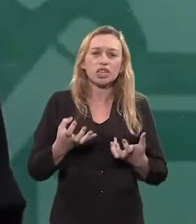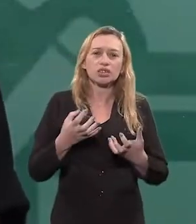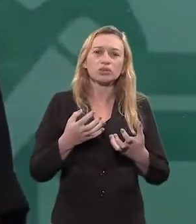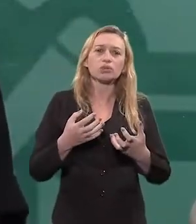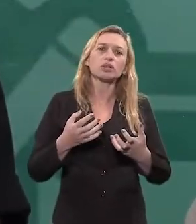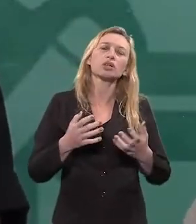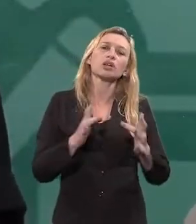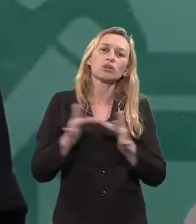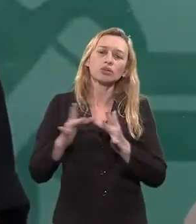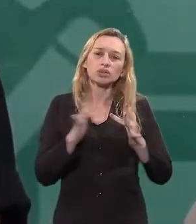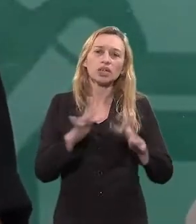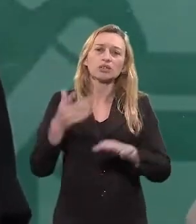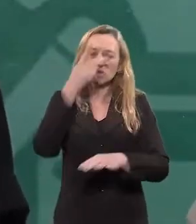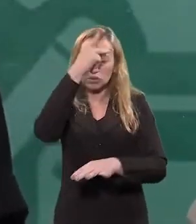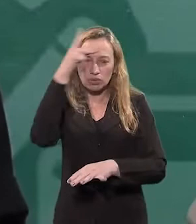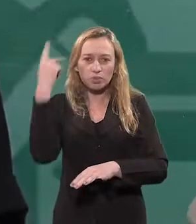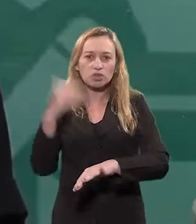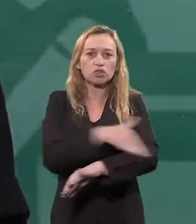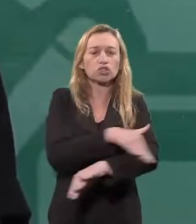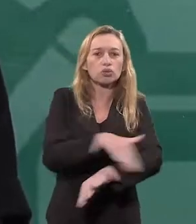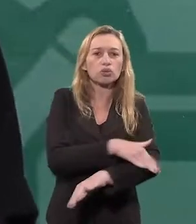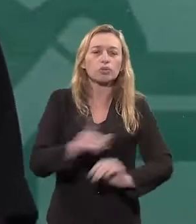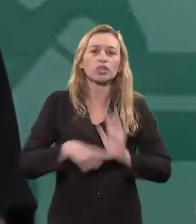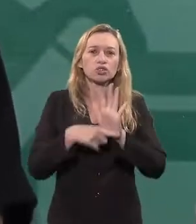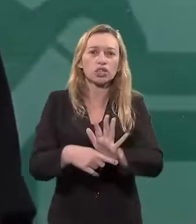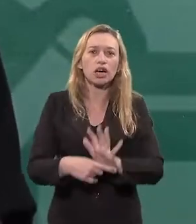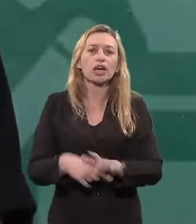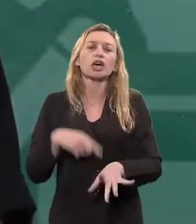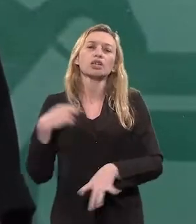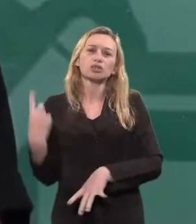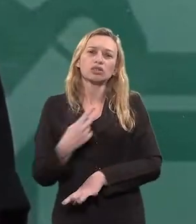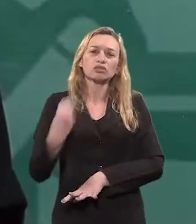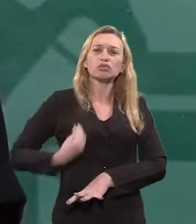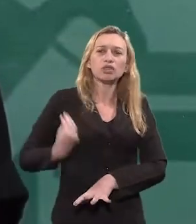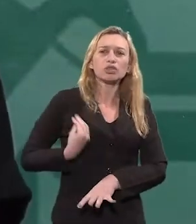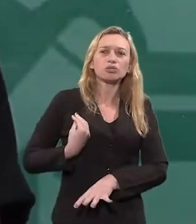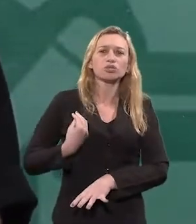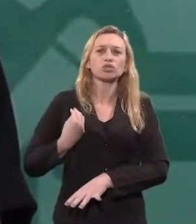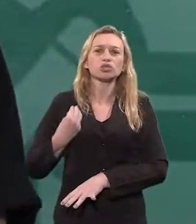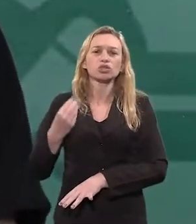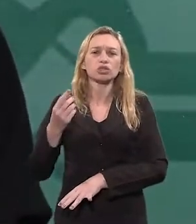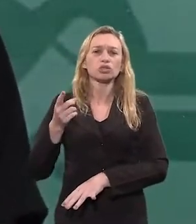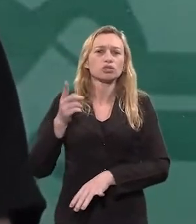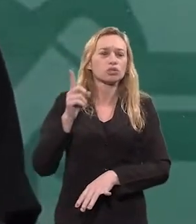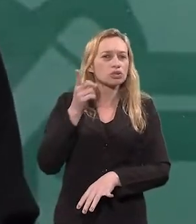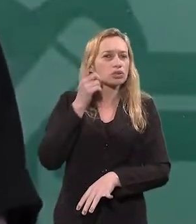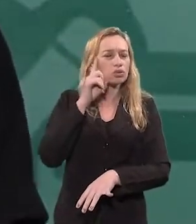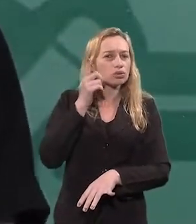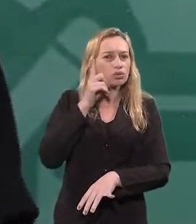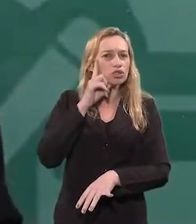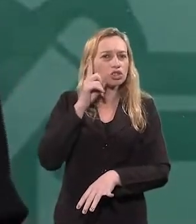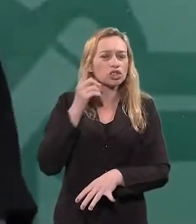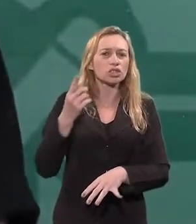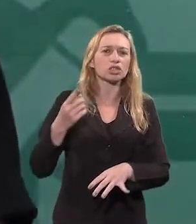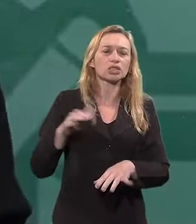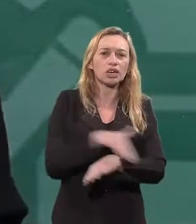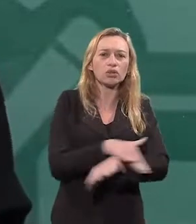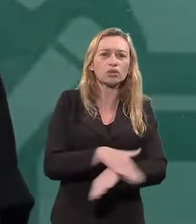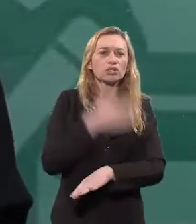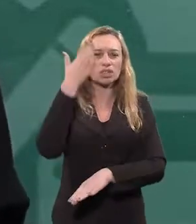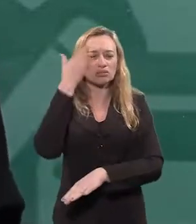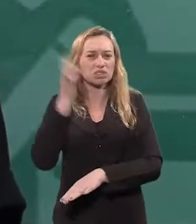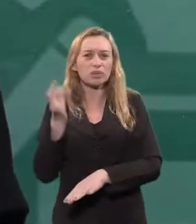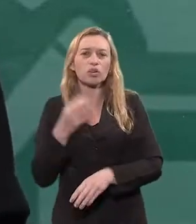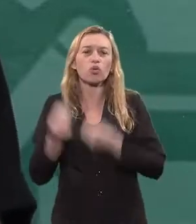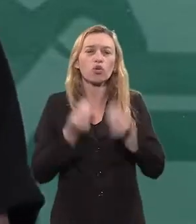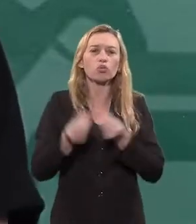se conectar com a pessoa em situação de rua e às vezes não sabe como se aproximar, porque a gente passa o tempo todo na rua por pessoas e às vezes assim, como é que eu posso falar, como é que eu